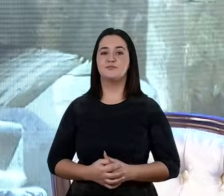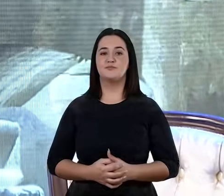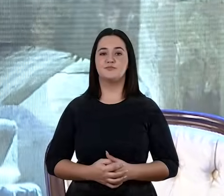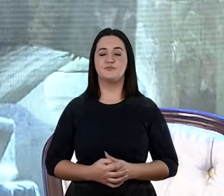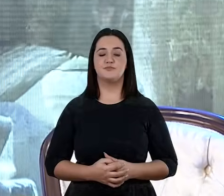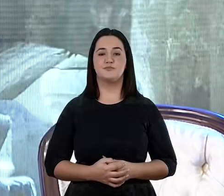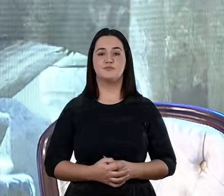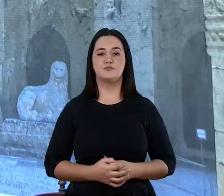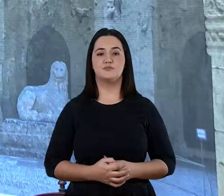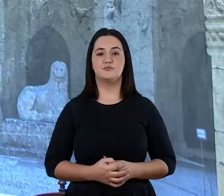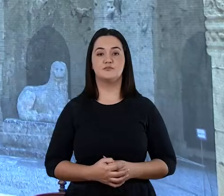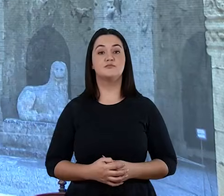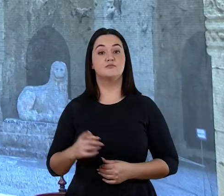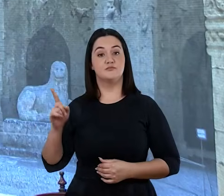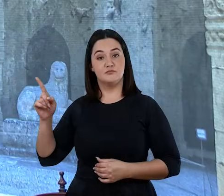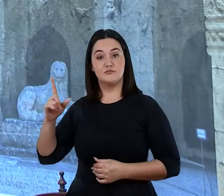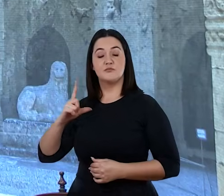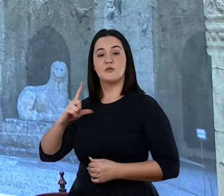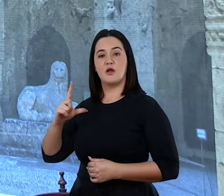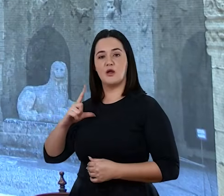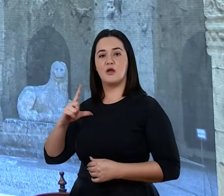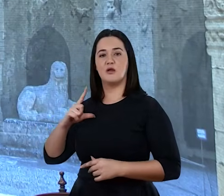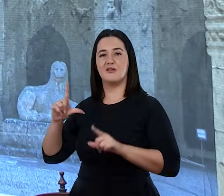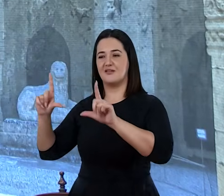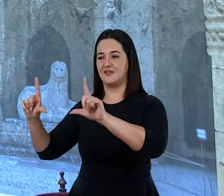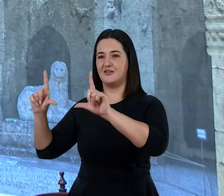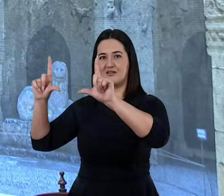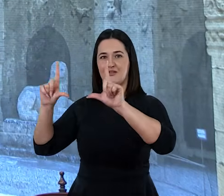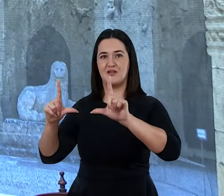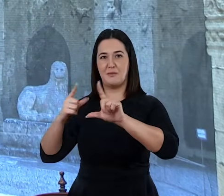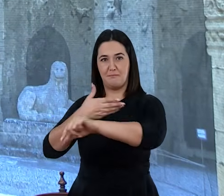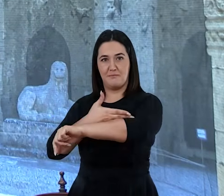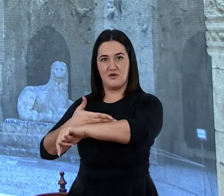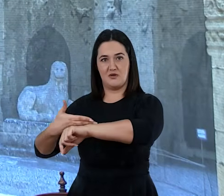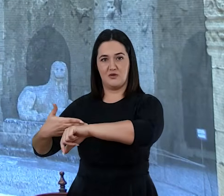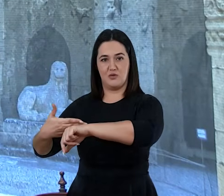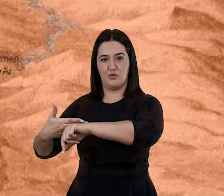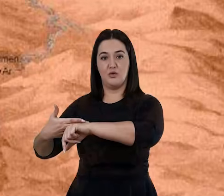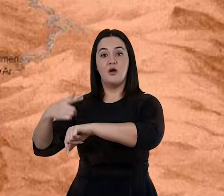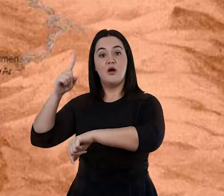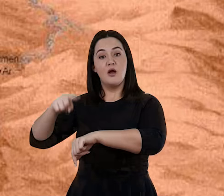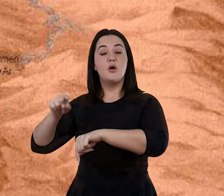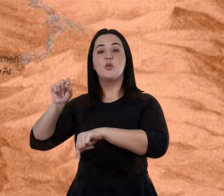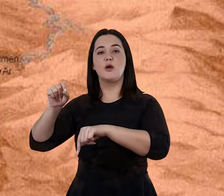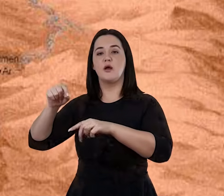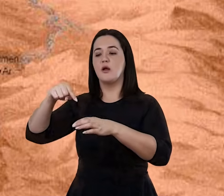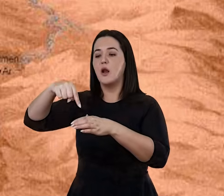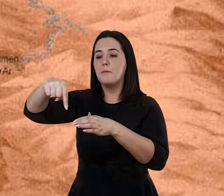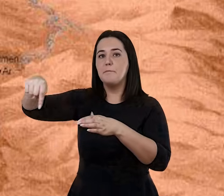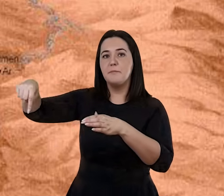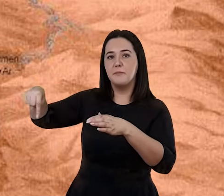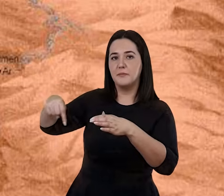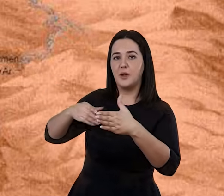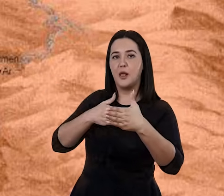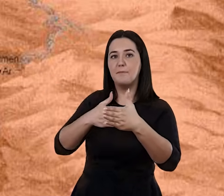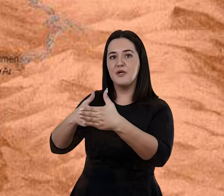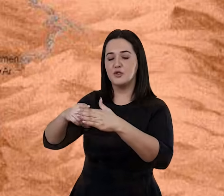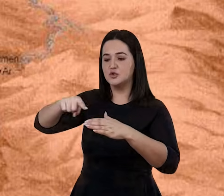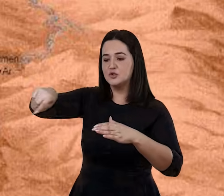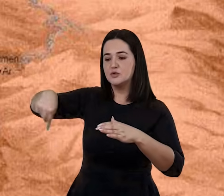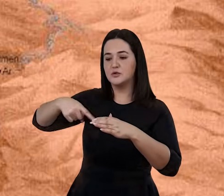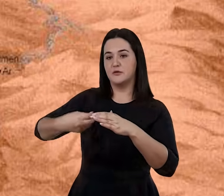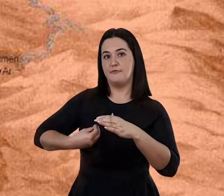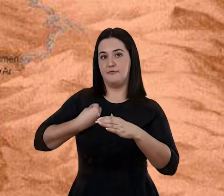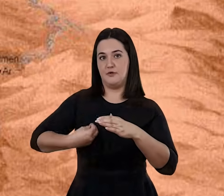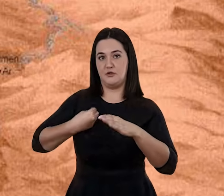um mapa de Israel. Aqui onde estão essas caixas de texto brancas, é justamente a delimitação geográfica